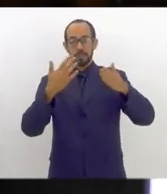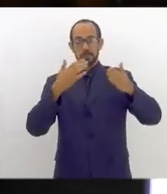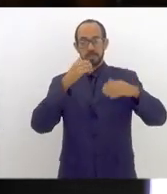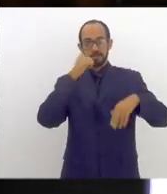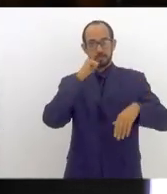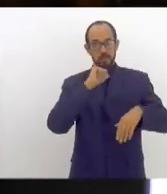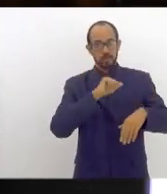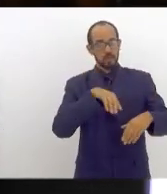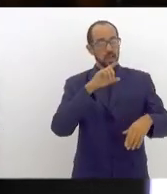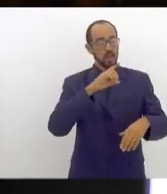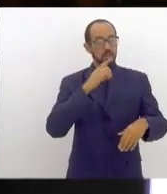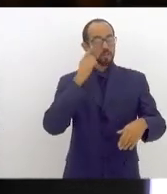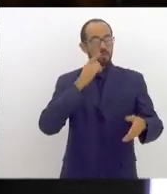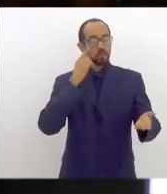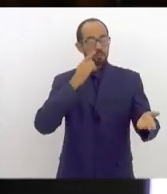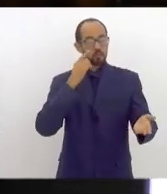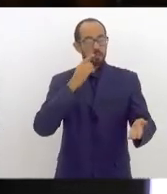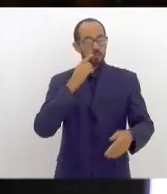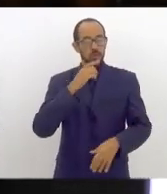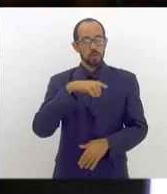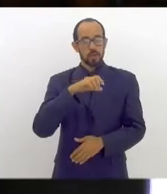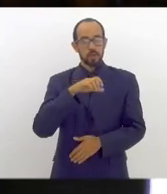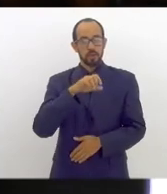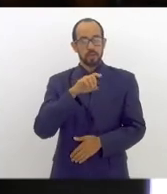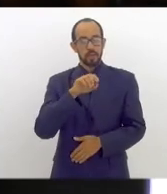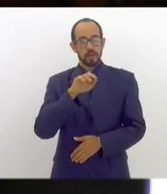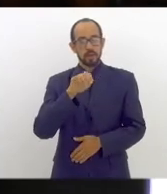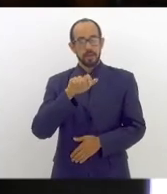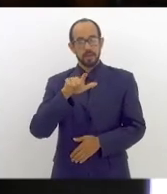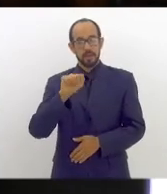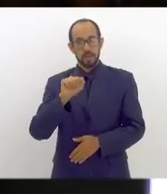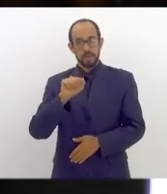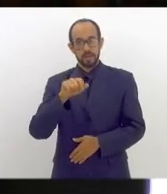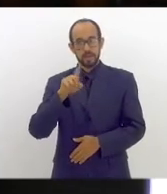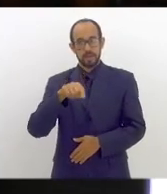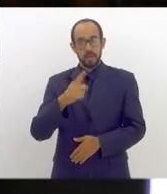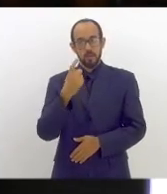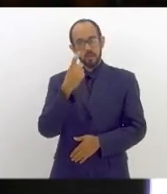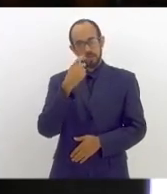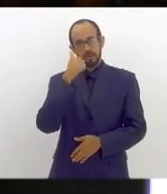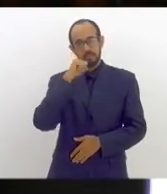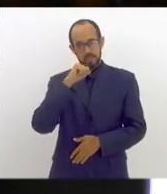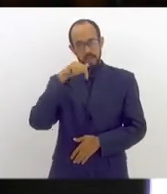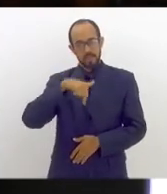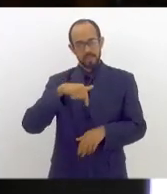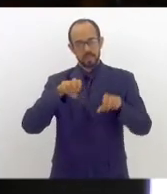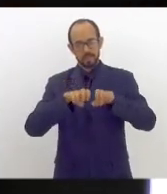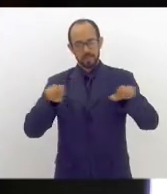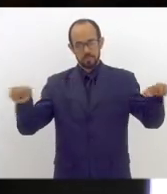a doutora Daniela do Waguinho que é a única mulher a mesa